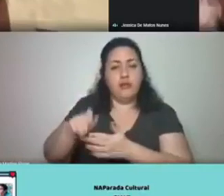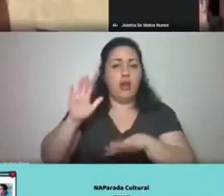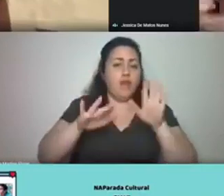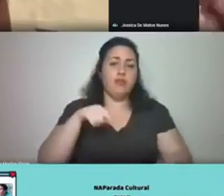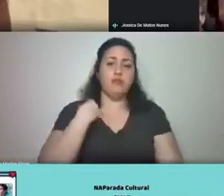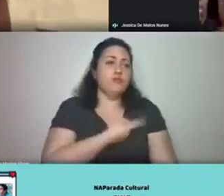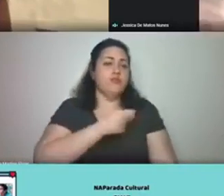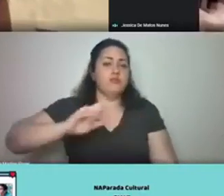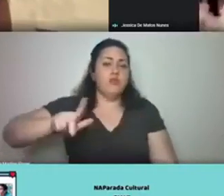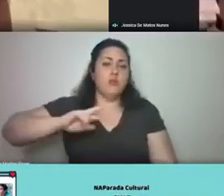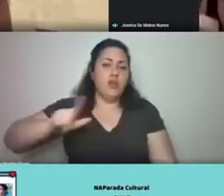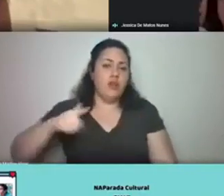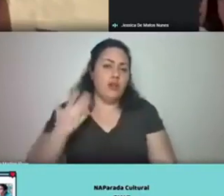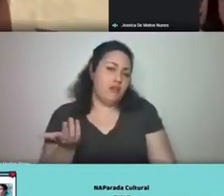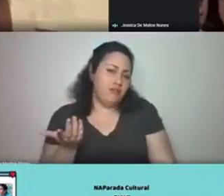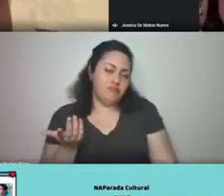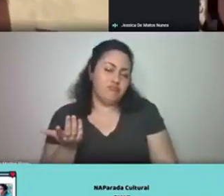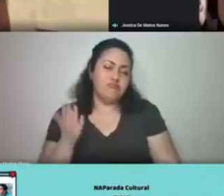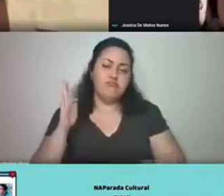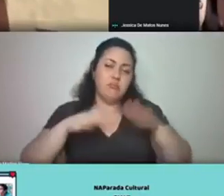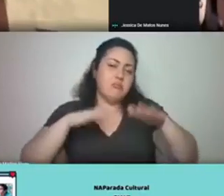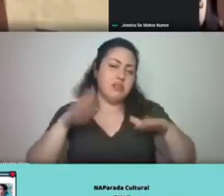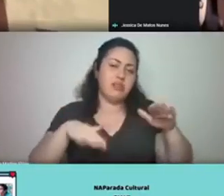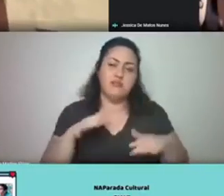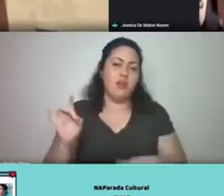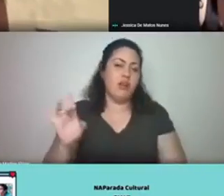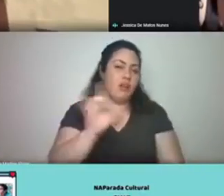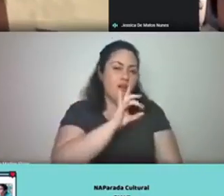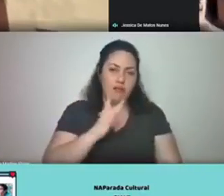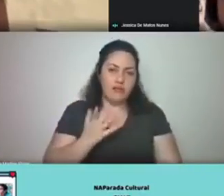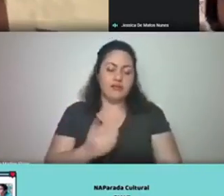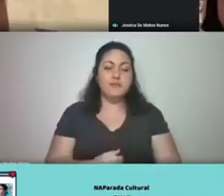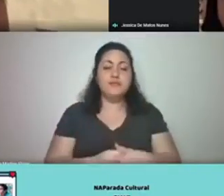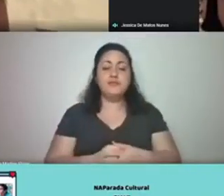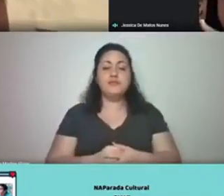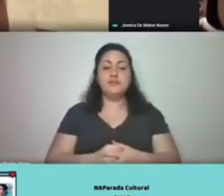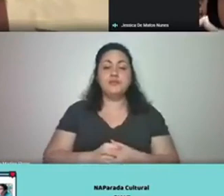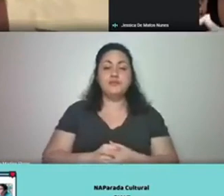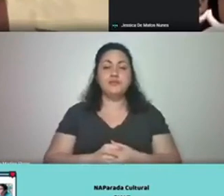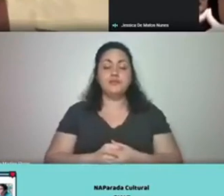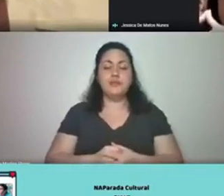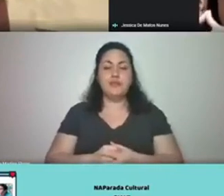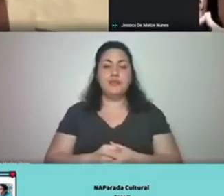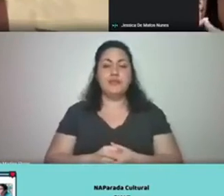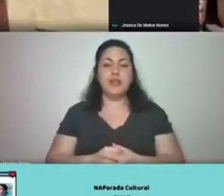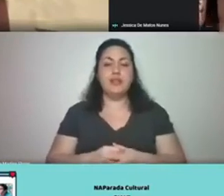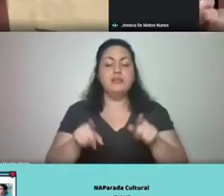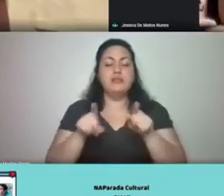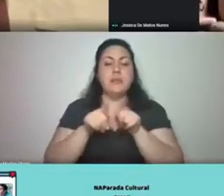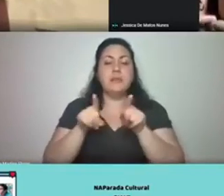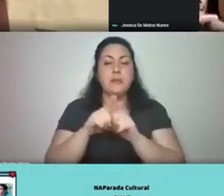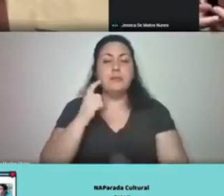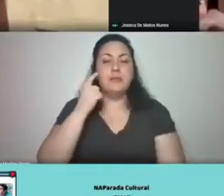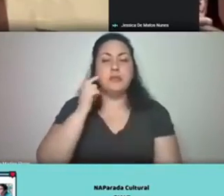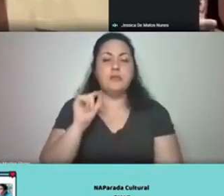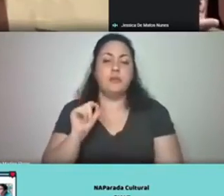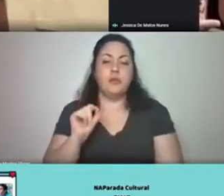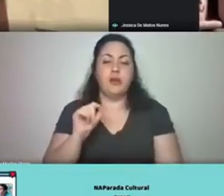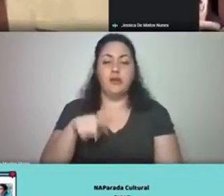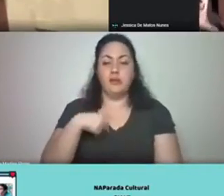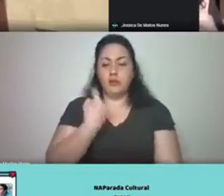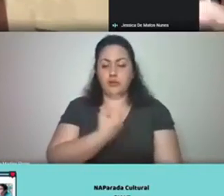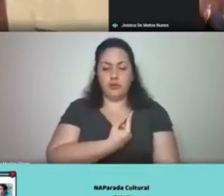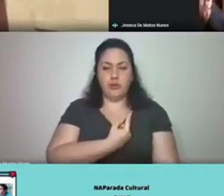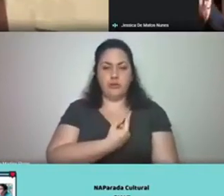E de novo, né, novamente, pensando no passo atrás, por mais que seja um momento em que a nossa autonomia nos